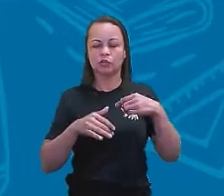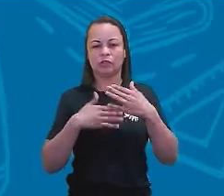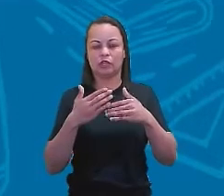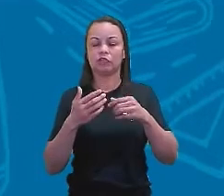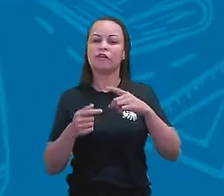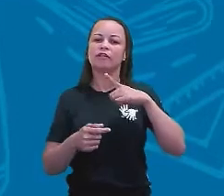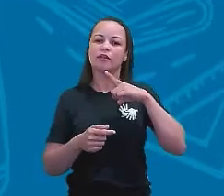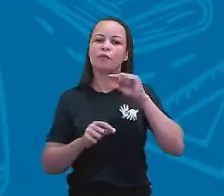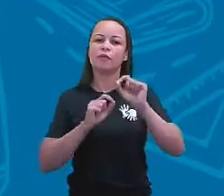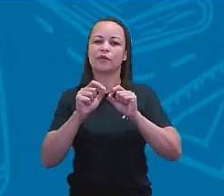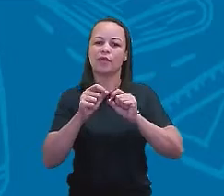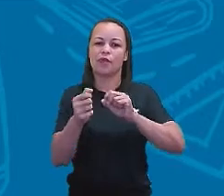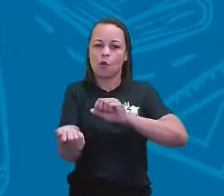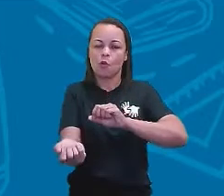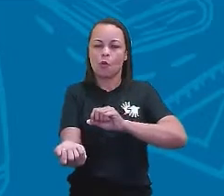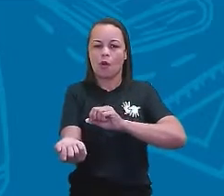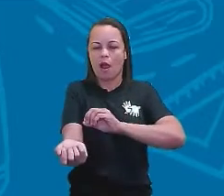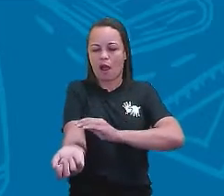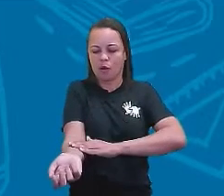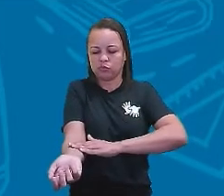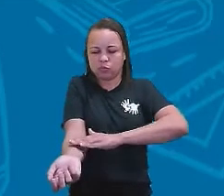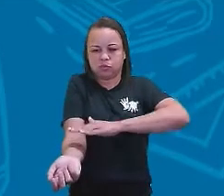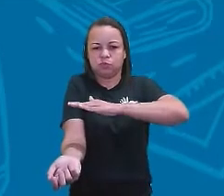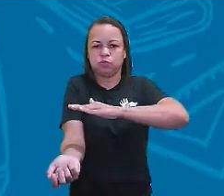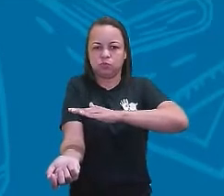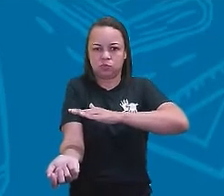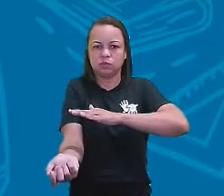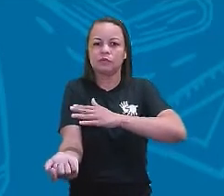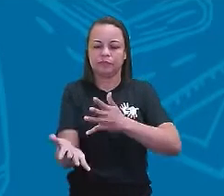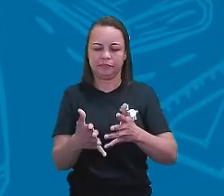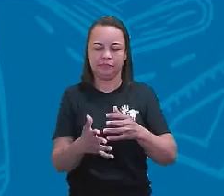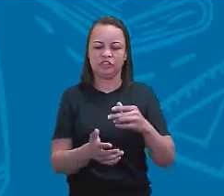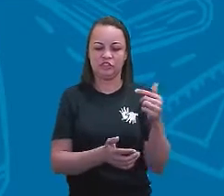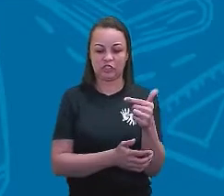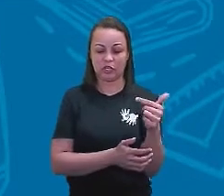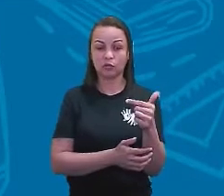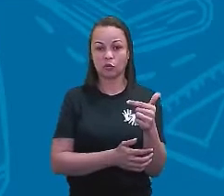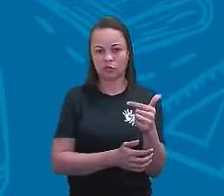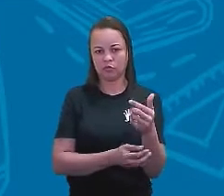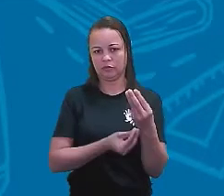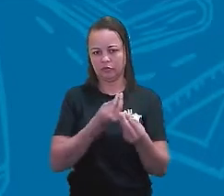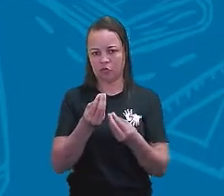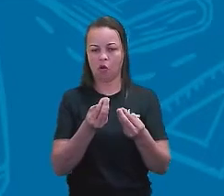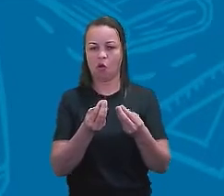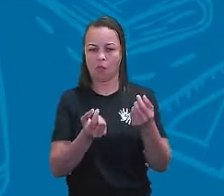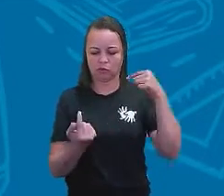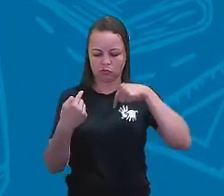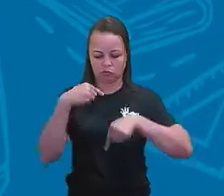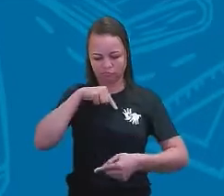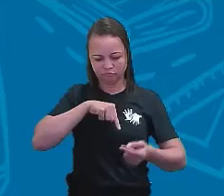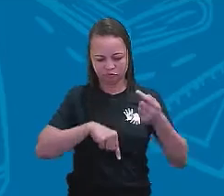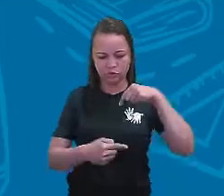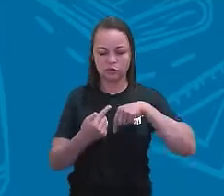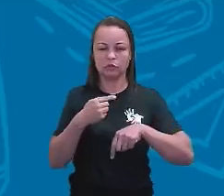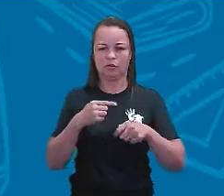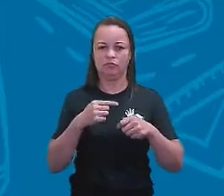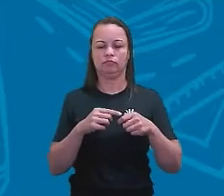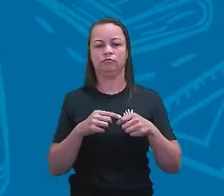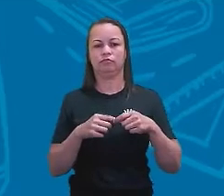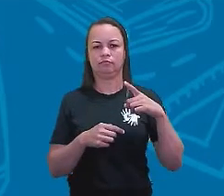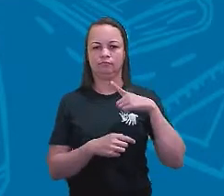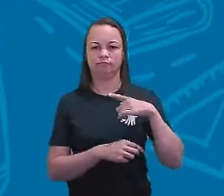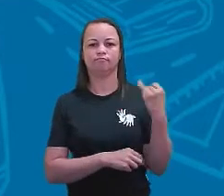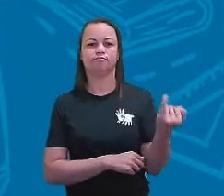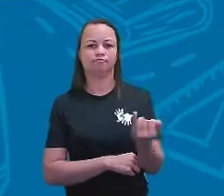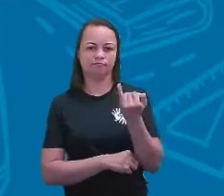da pressão arterial. Veja como essa angiotensina 2, que é a forma funcional, vai ter uma importância